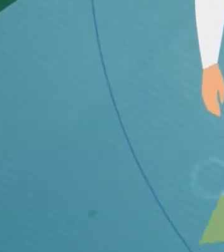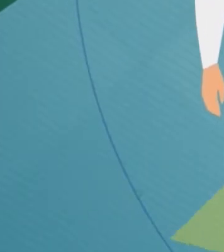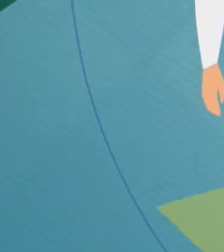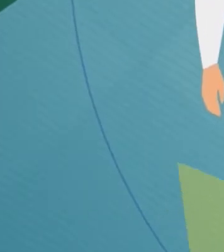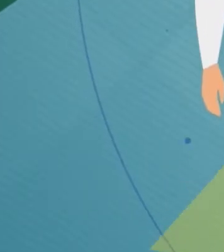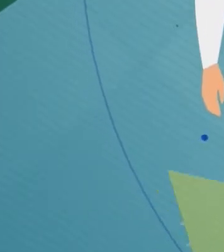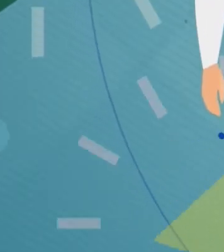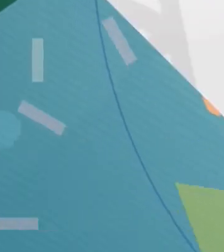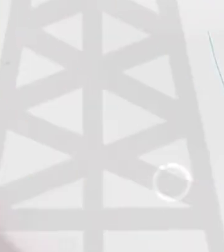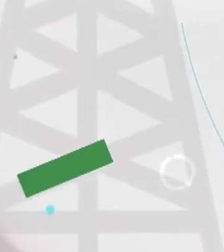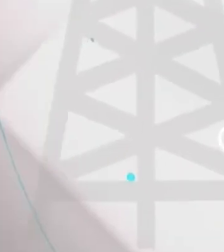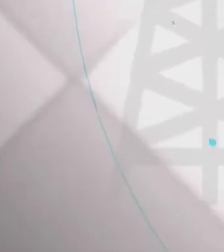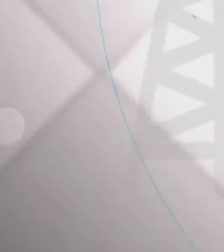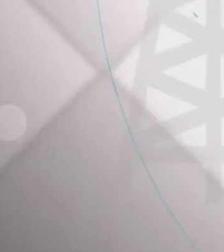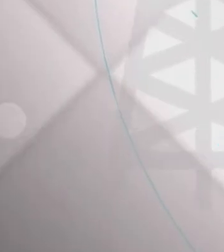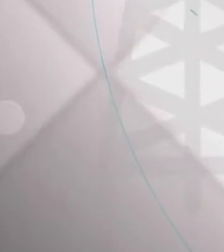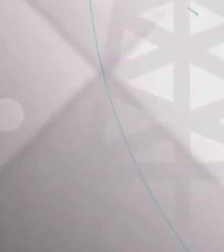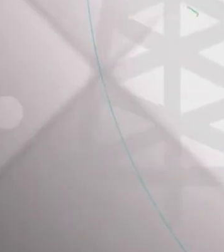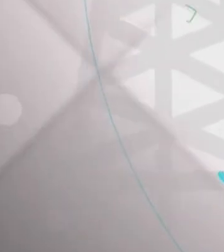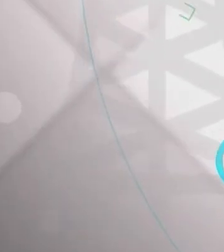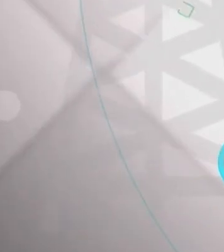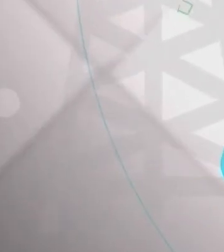E aí